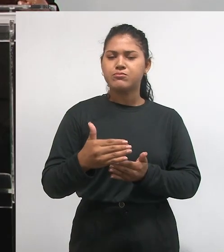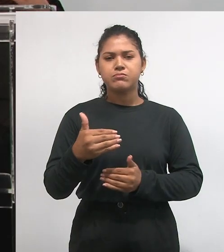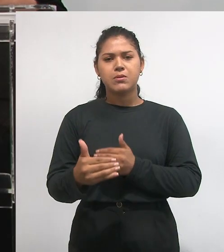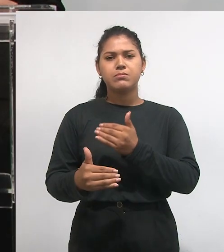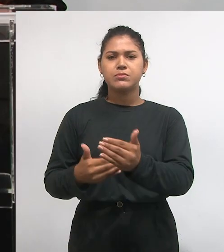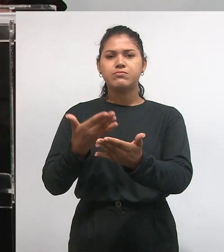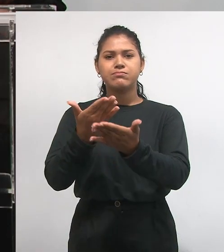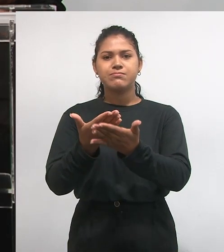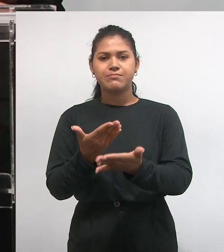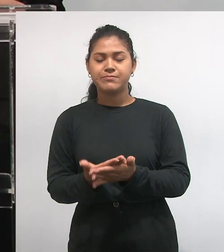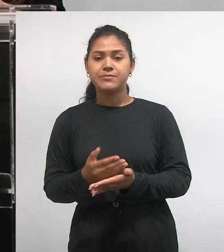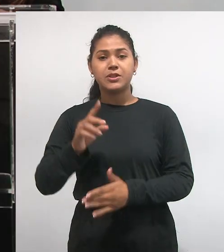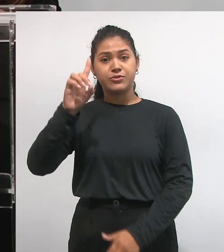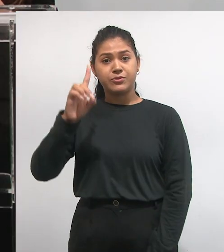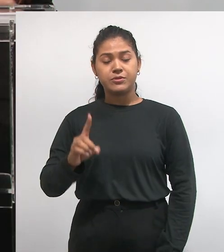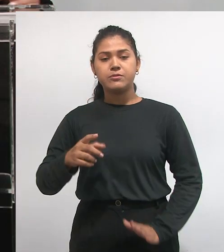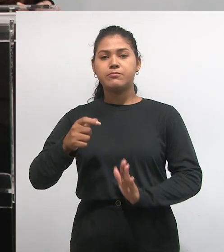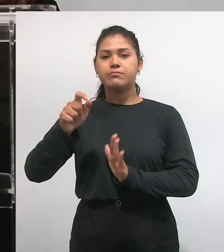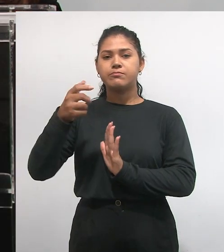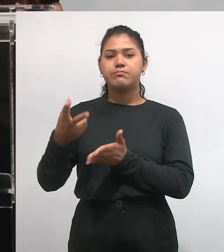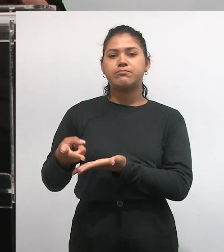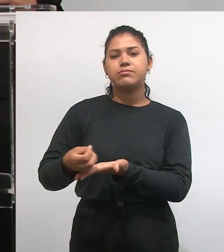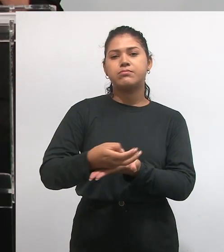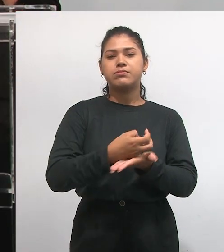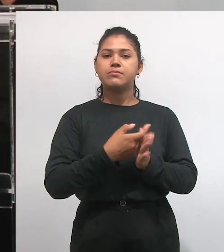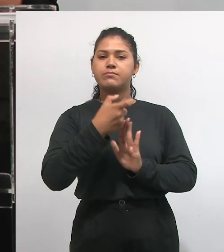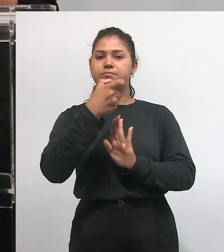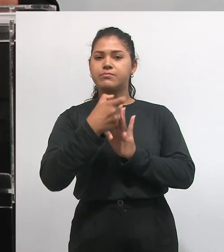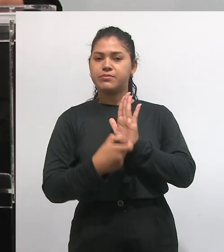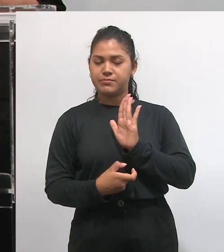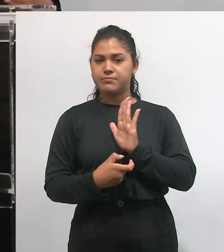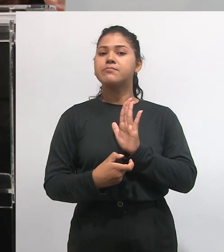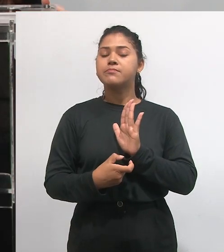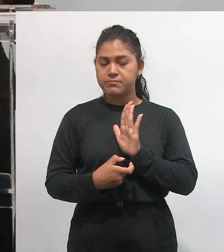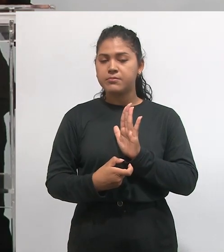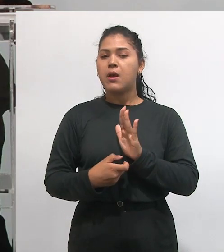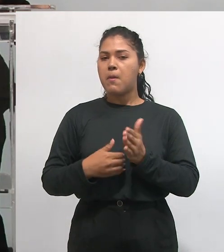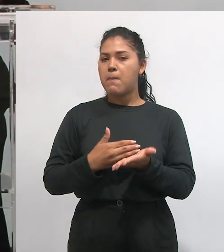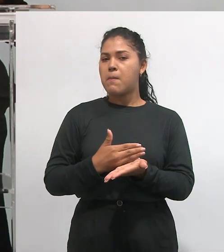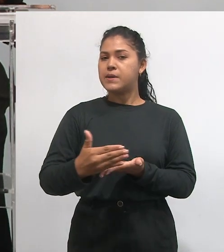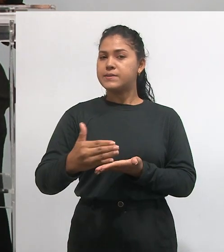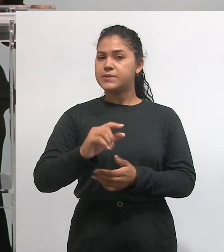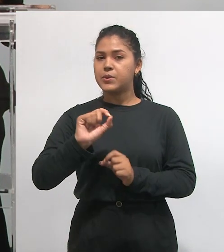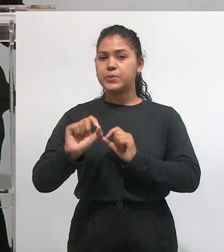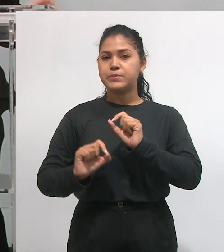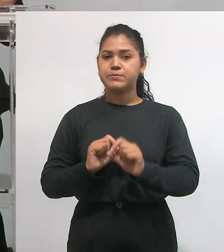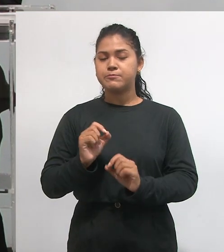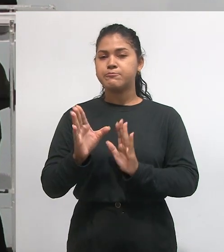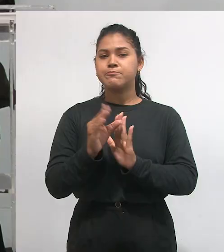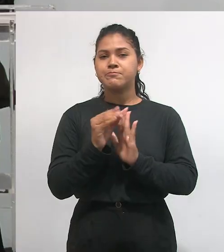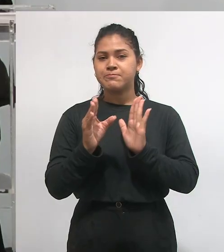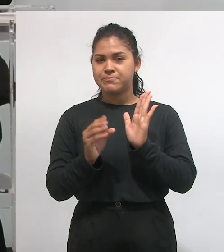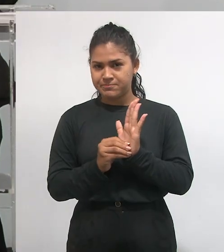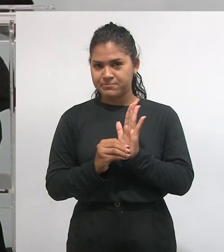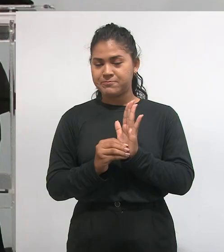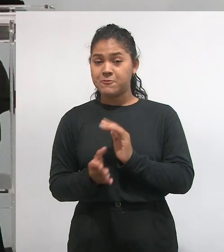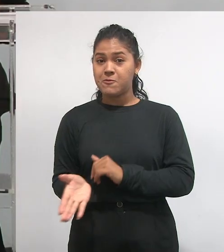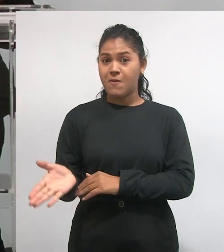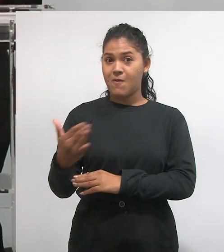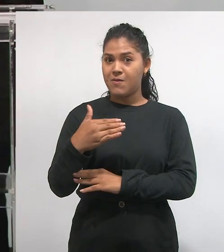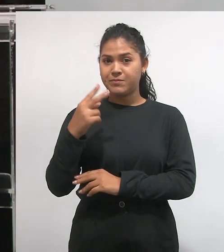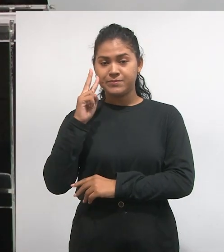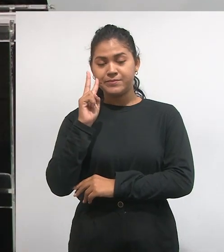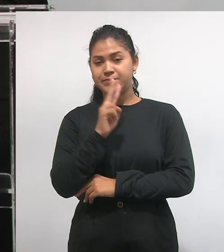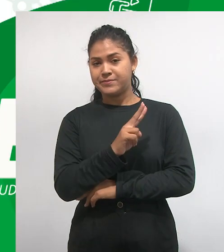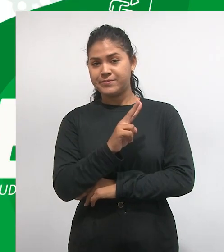continuar aqui com os nossos estudos de Direito Tributário. E sem muitas delongas, a gente já vai começar aqui o nosso conteúdo. É por isso que eu estou te convidando